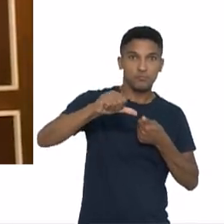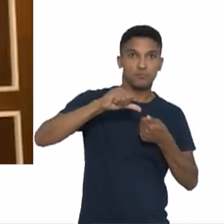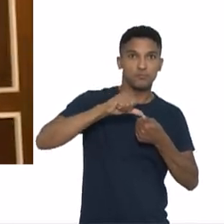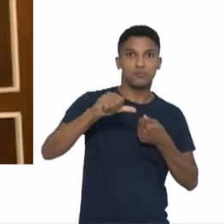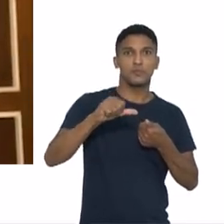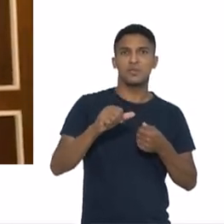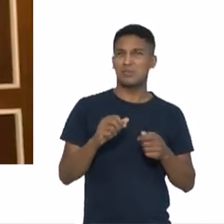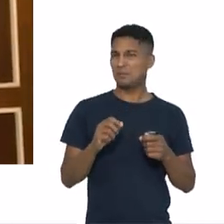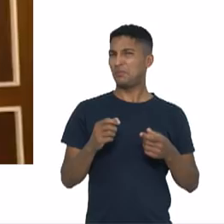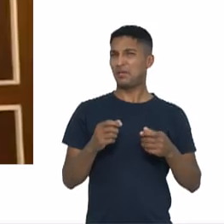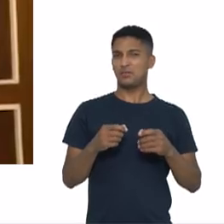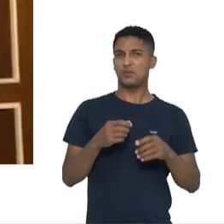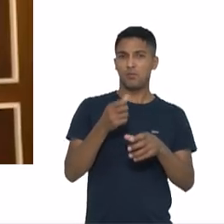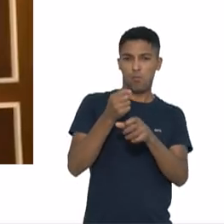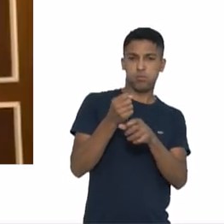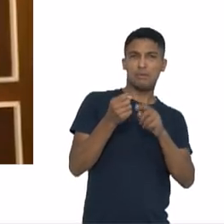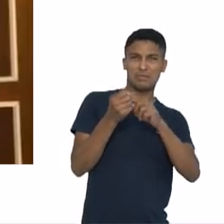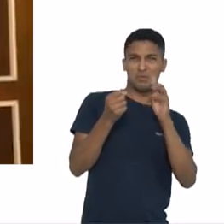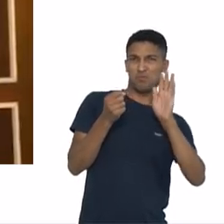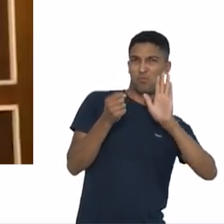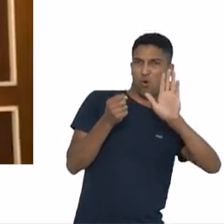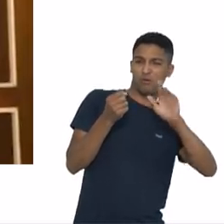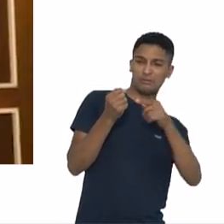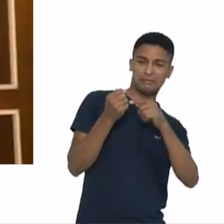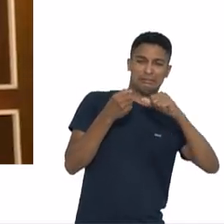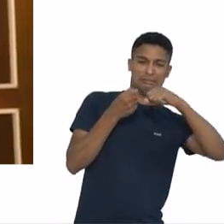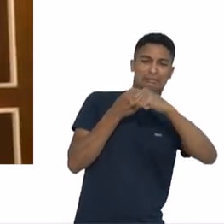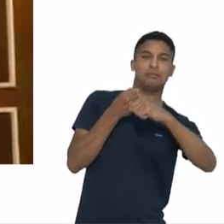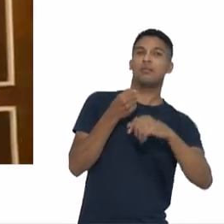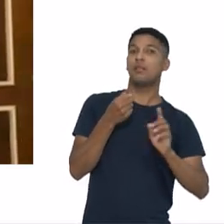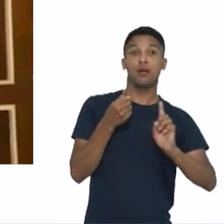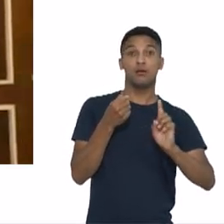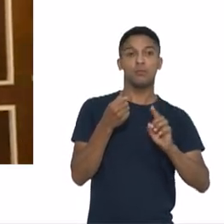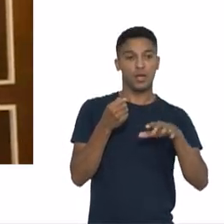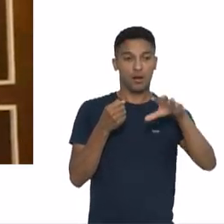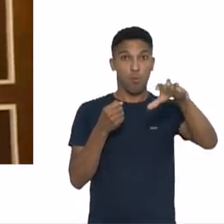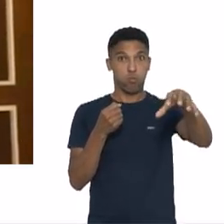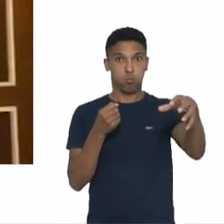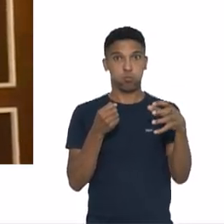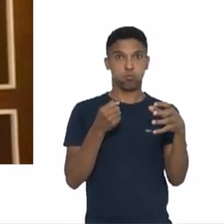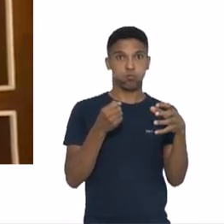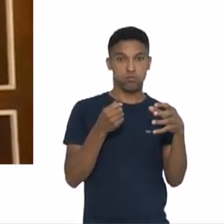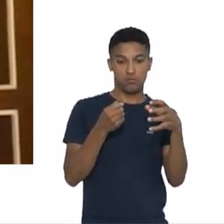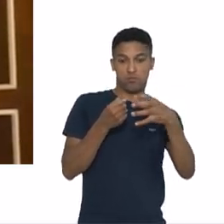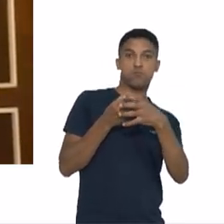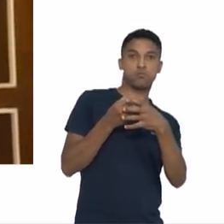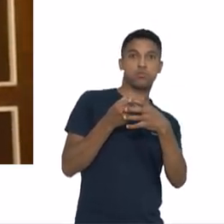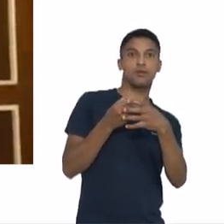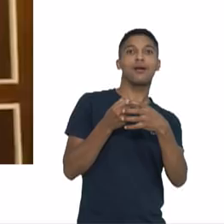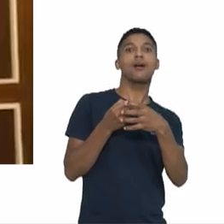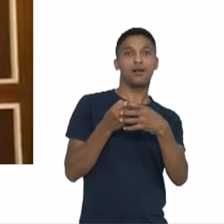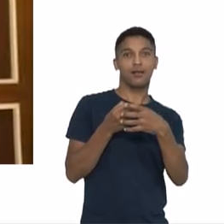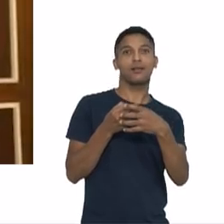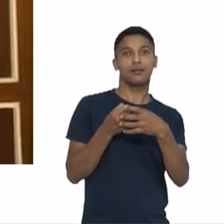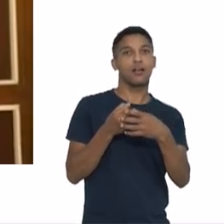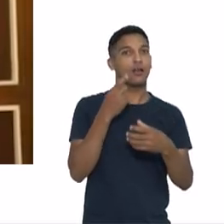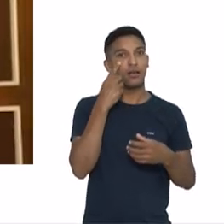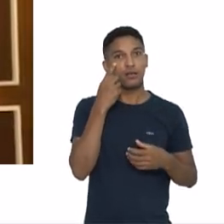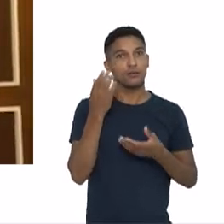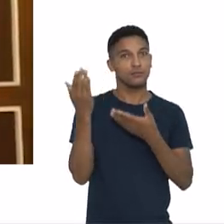essas fitas crepes aqui? Não, você pode pegar um outro pompom e usar aqui ao contrário, ó. Porque daí quando